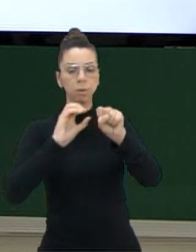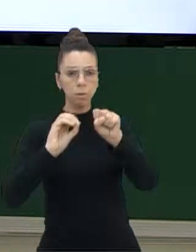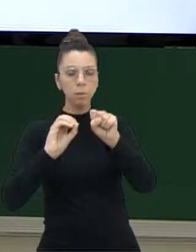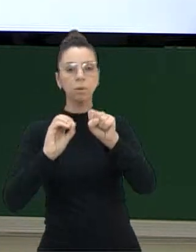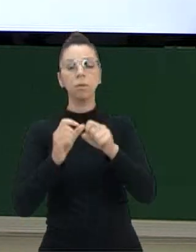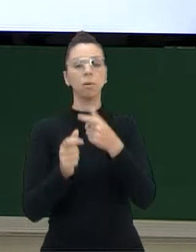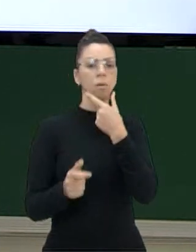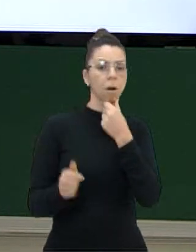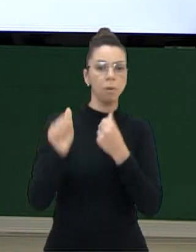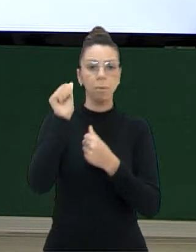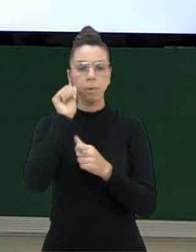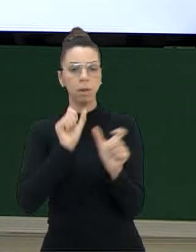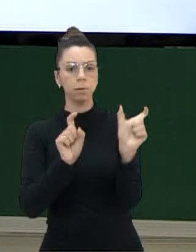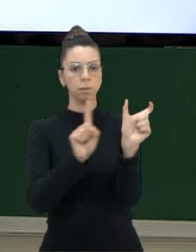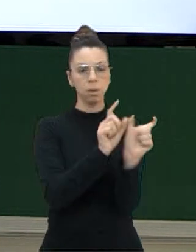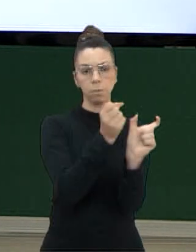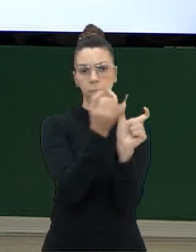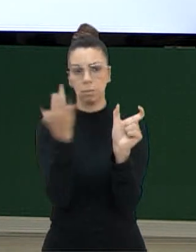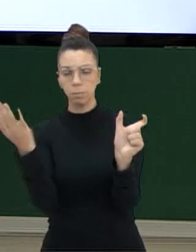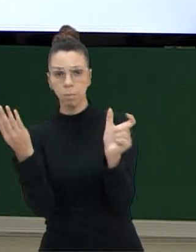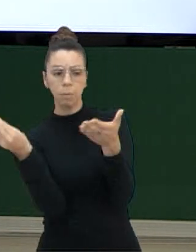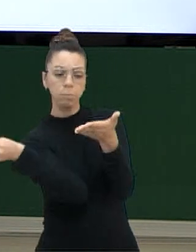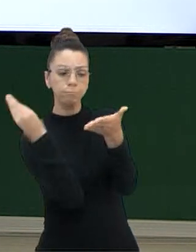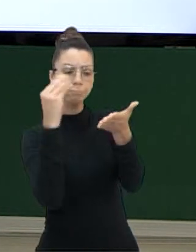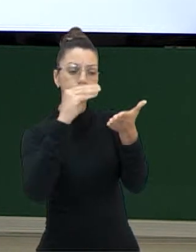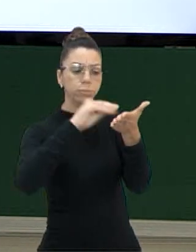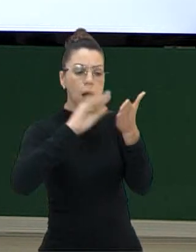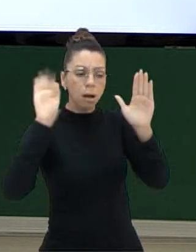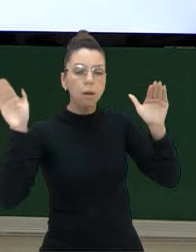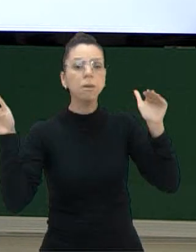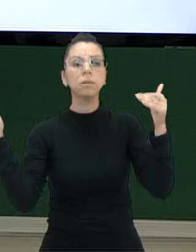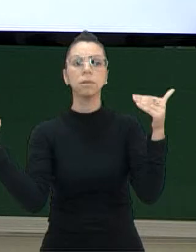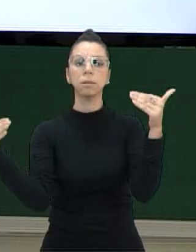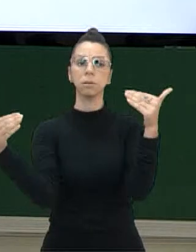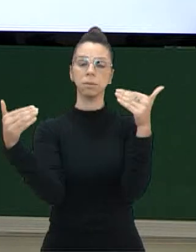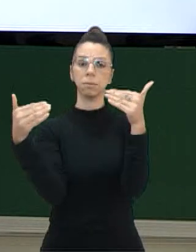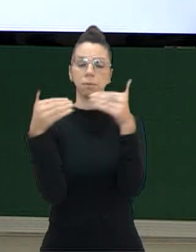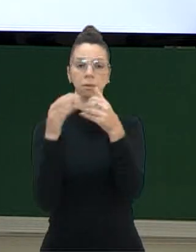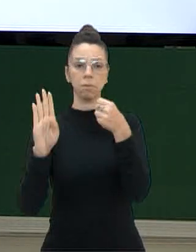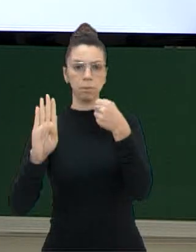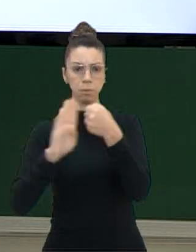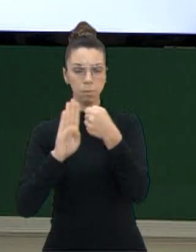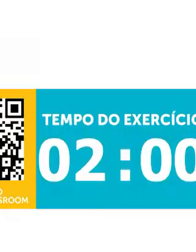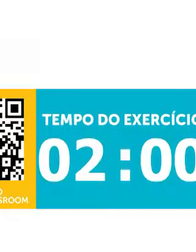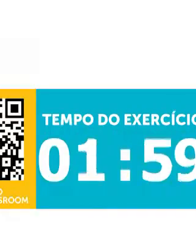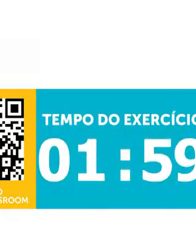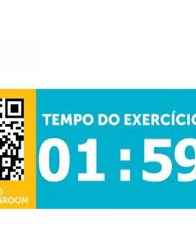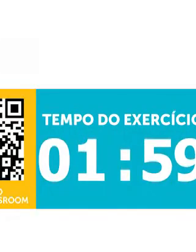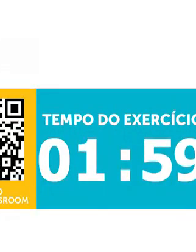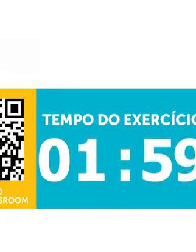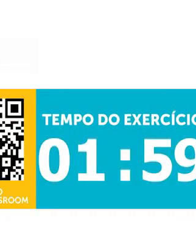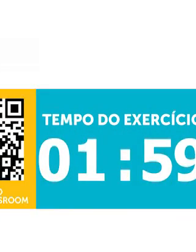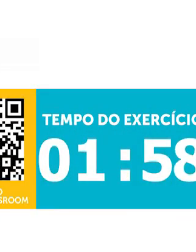determinantes que vocês vão encaixar para adequar-se aos substantivos destacados aqui.